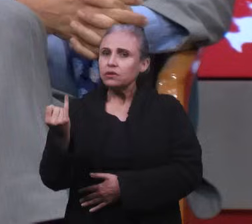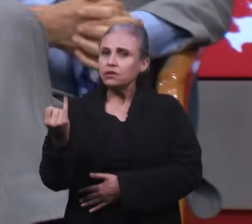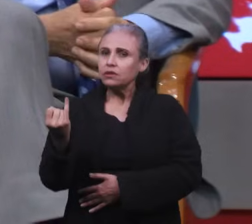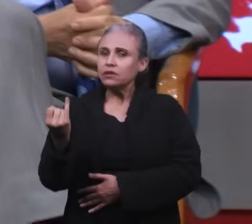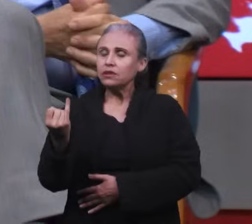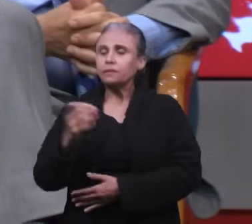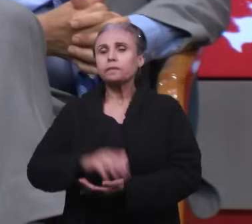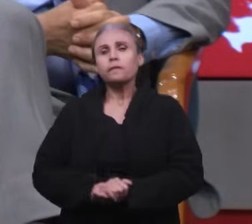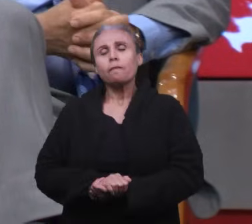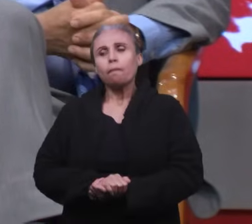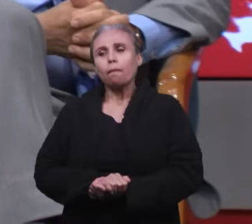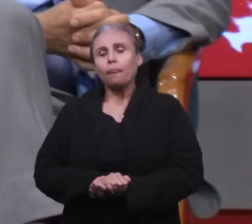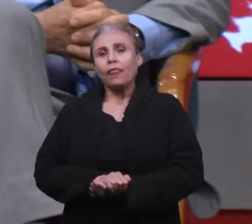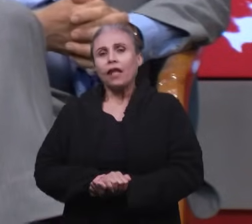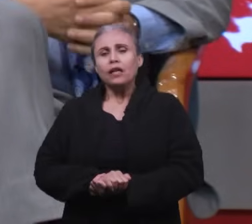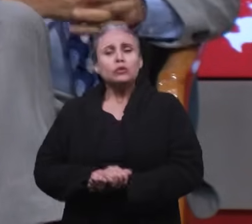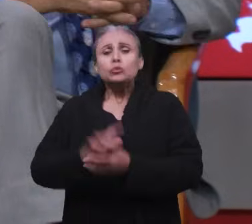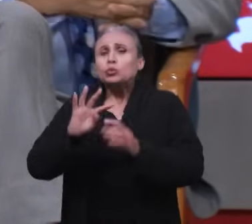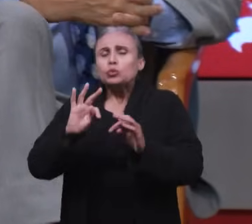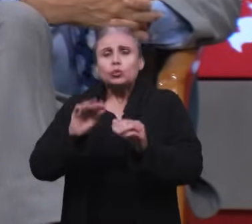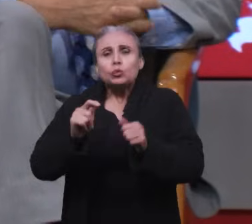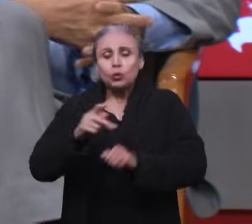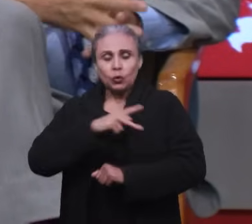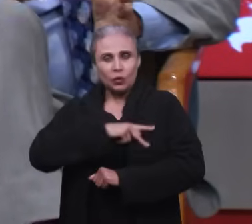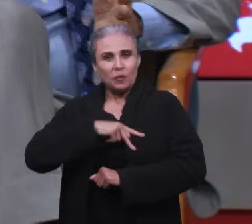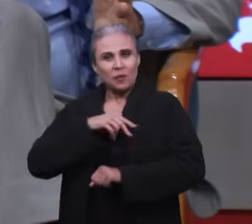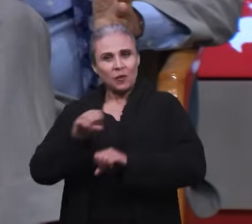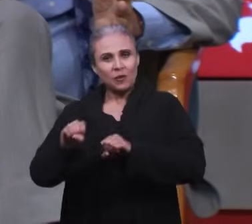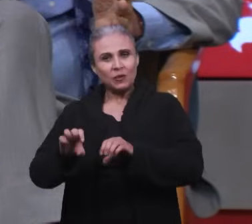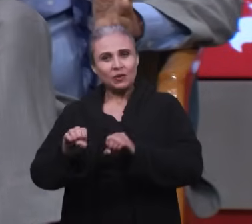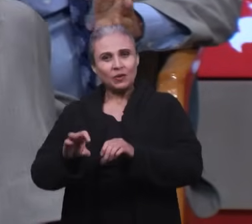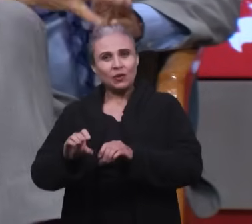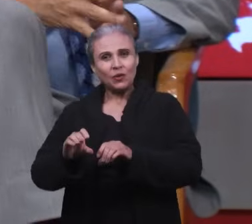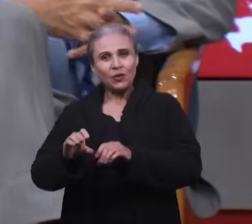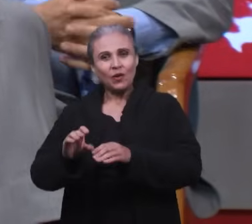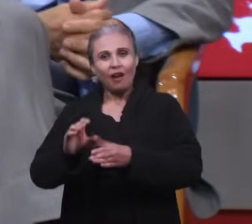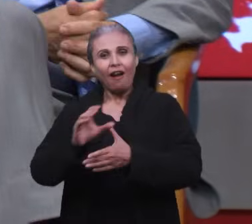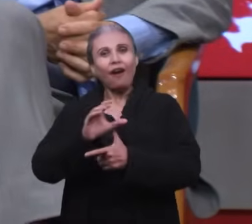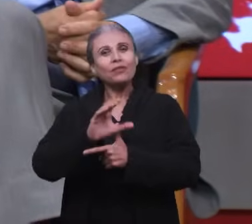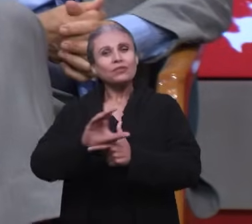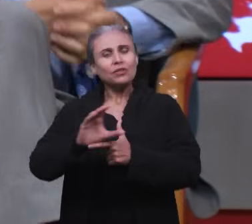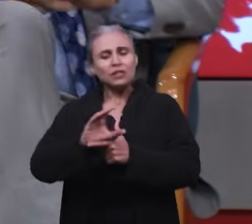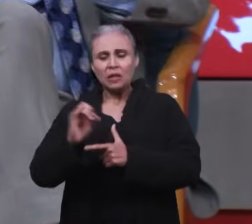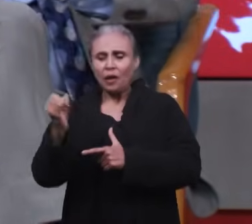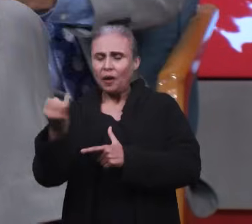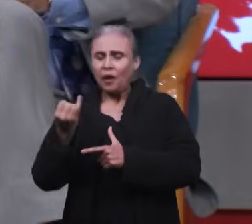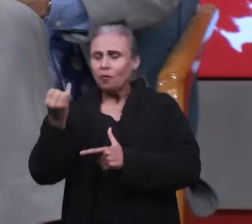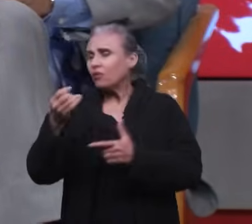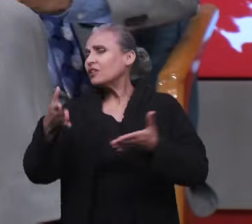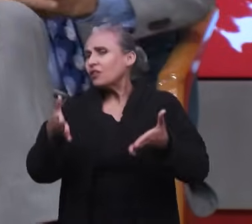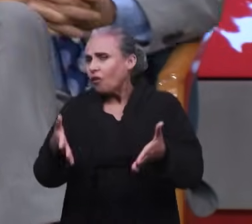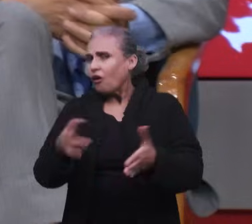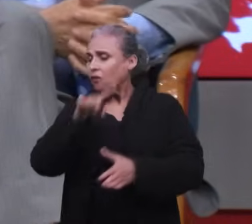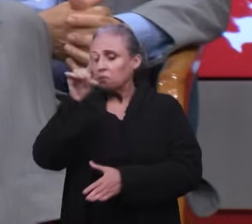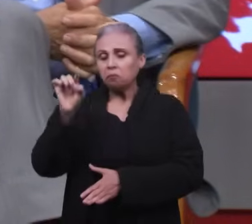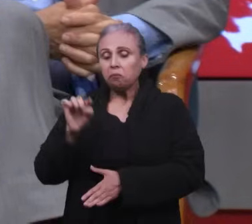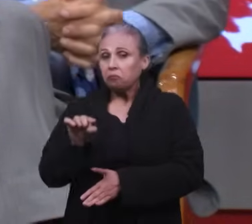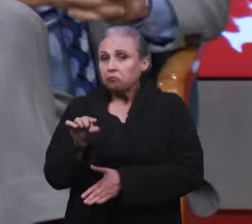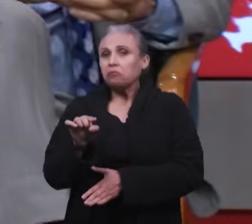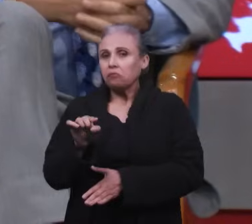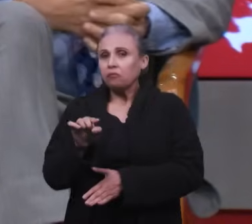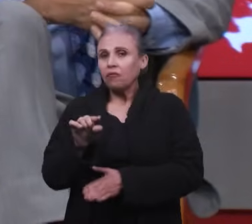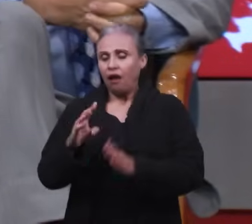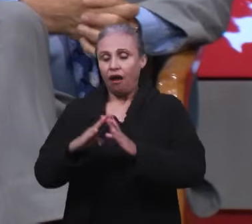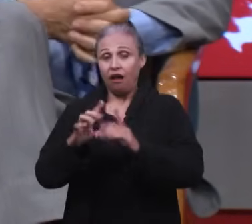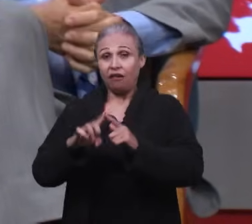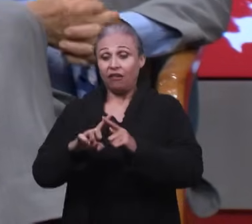importância disso? Será que tudo isso que Paulo ensinou aos coríntios é importante hoje para